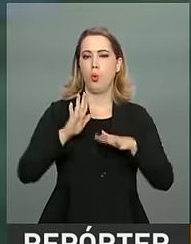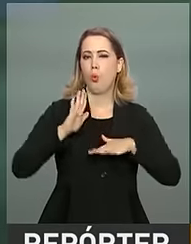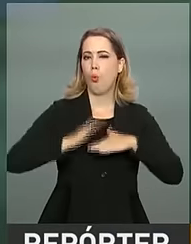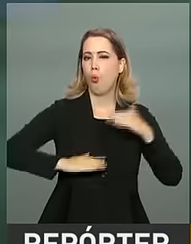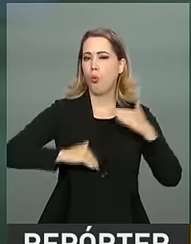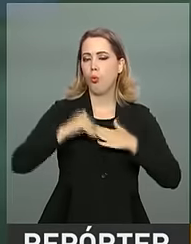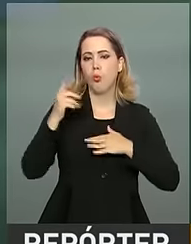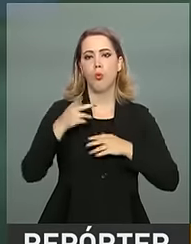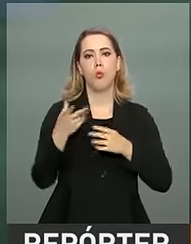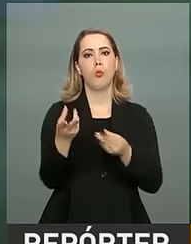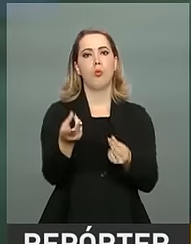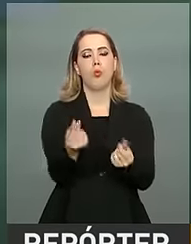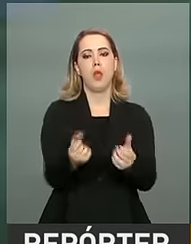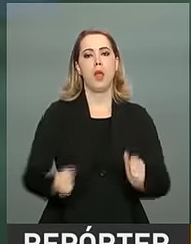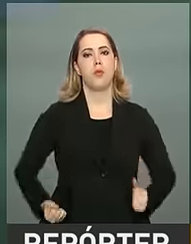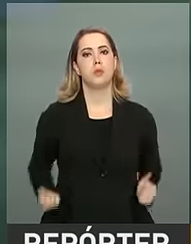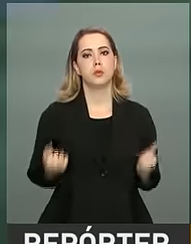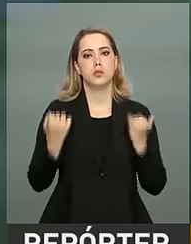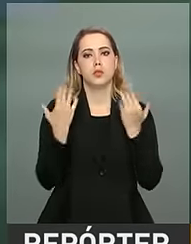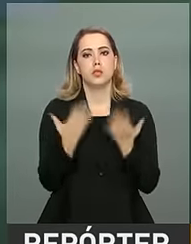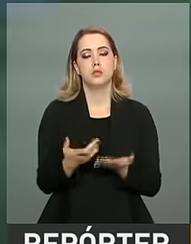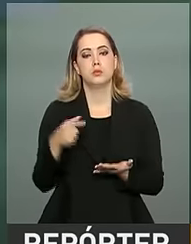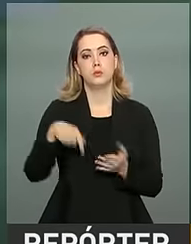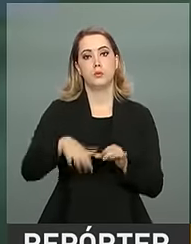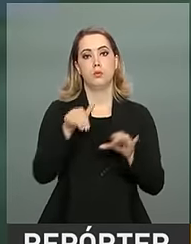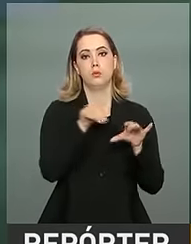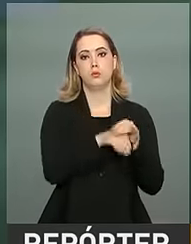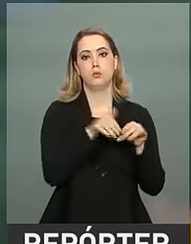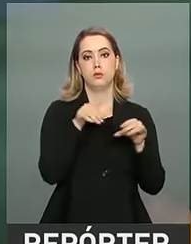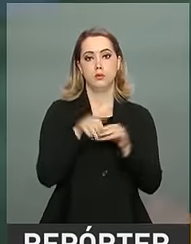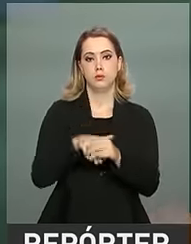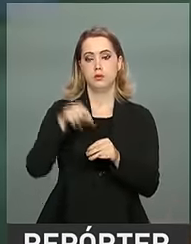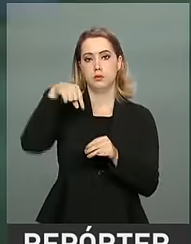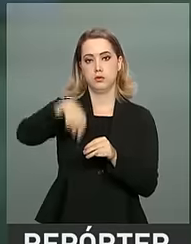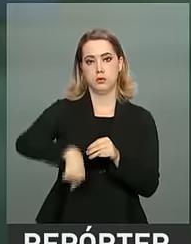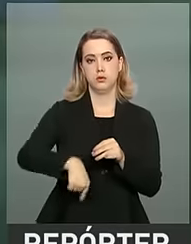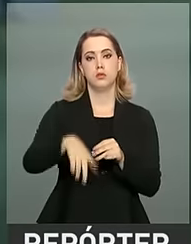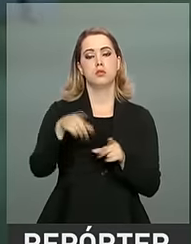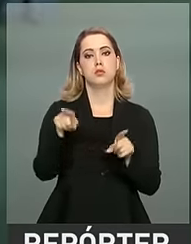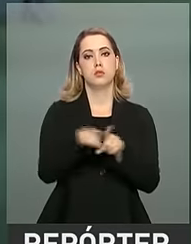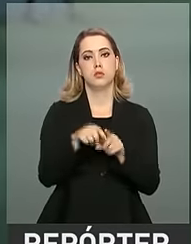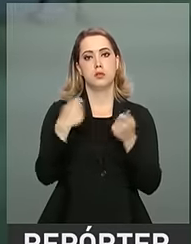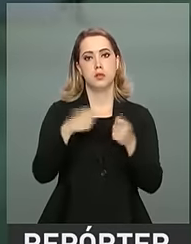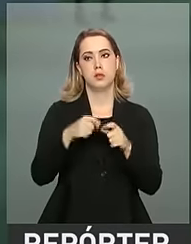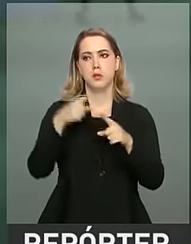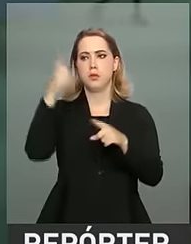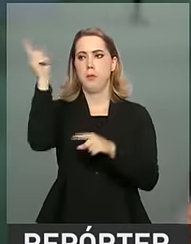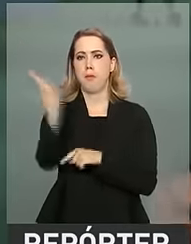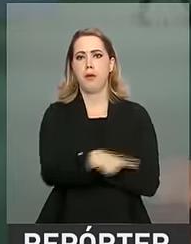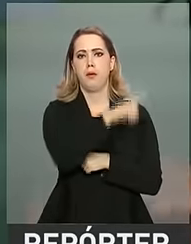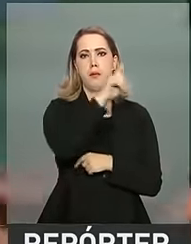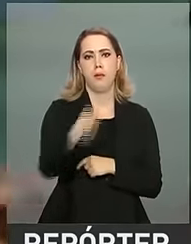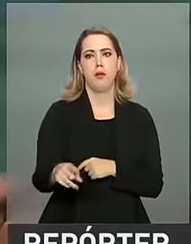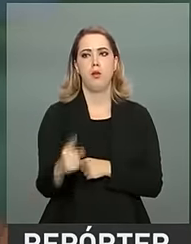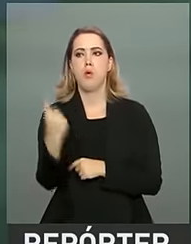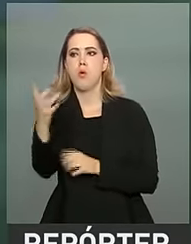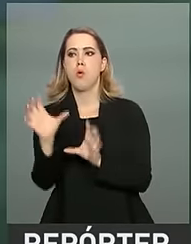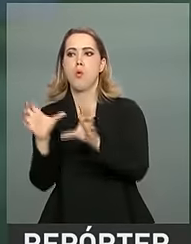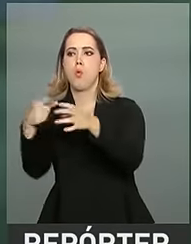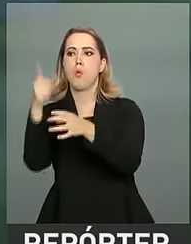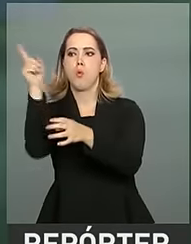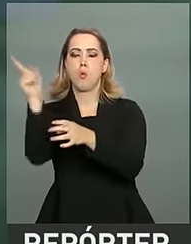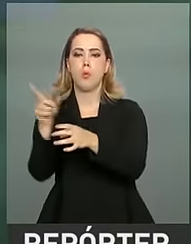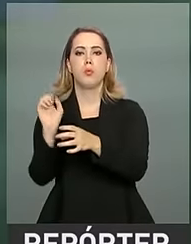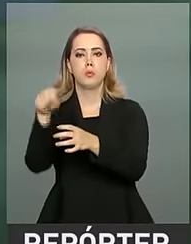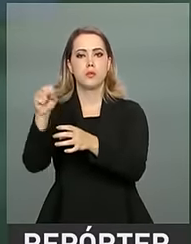primária que for votada nesta casa o que o governo mandar vai ter que anular a outra tudo vai ficar no limite total